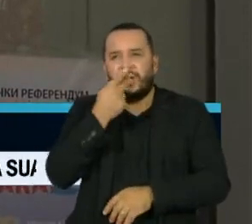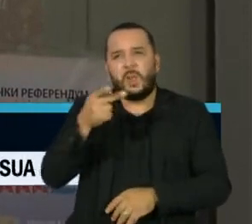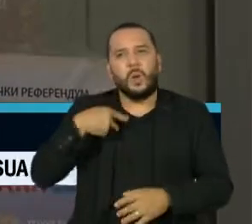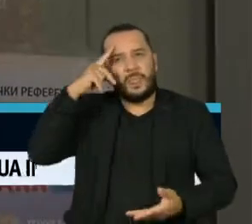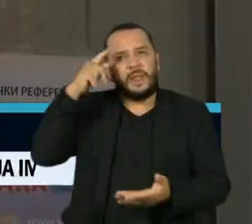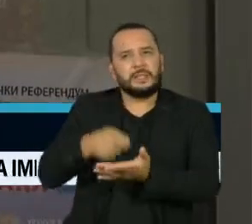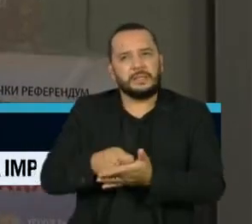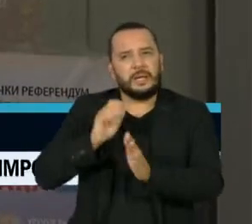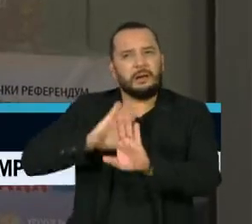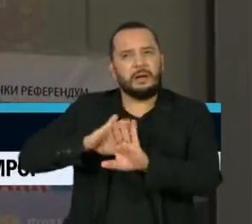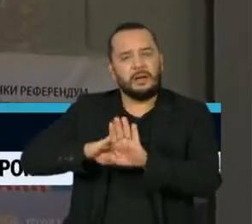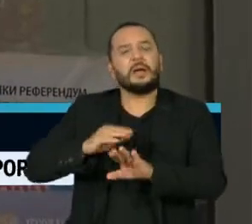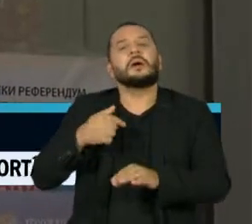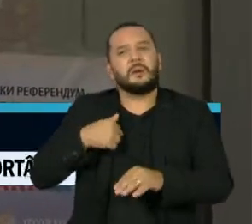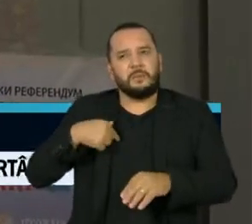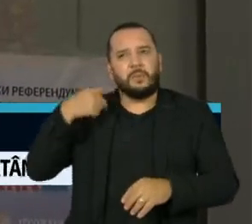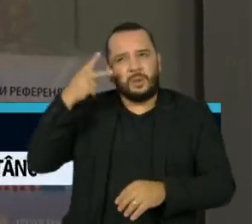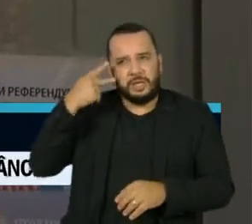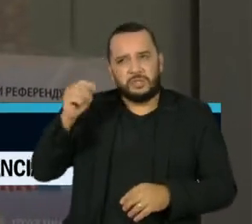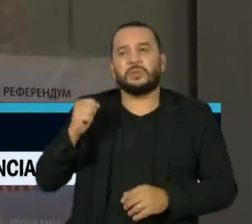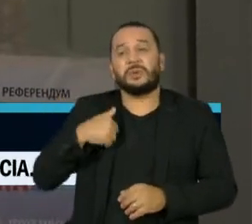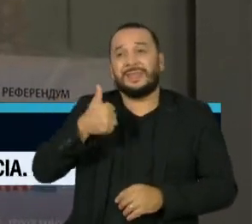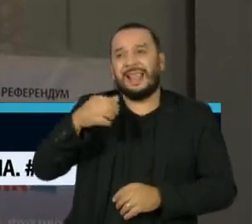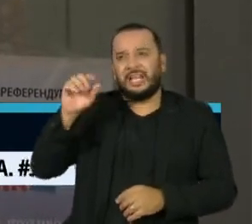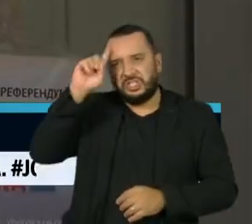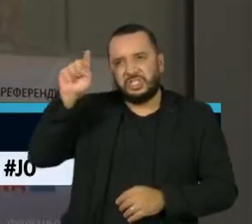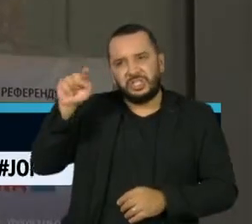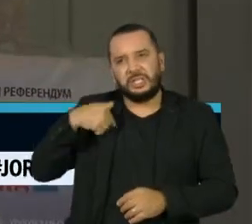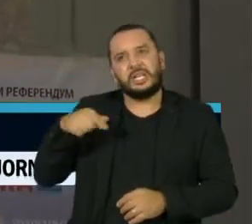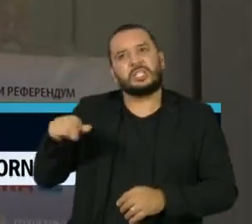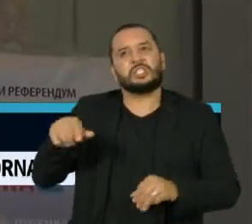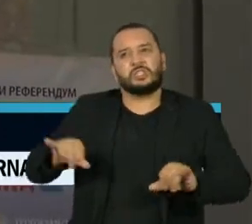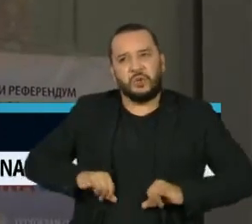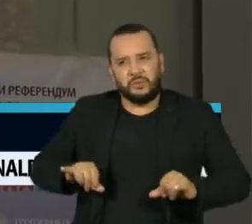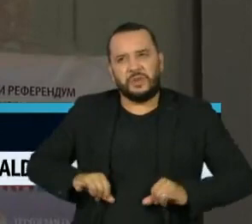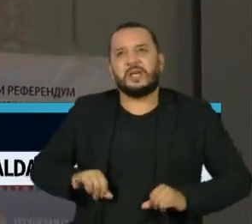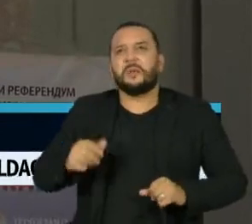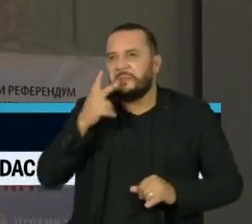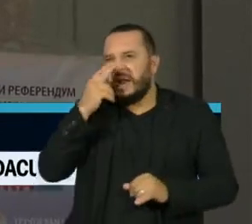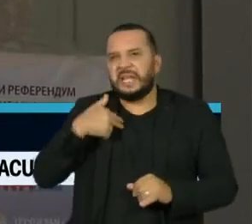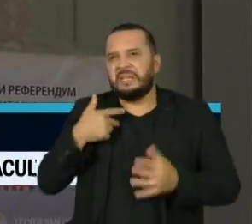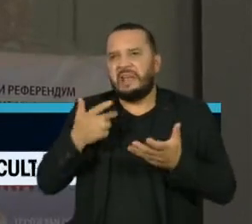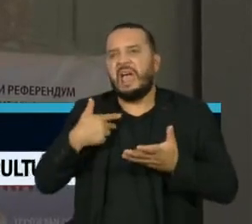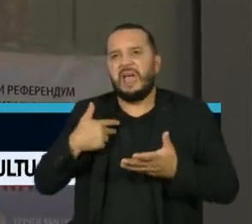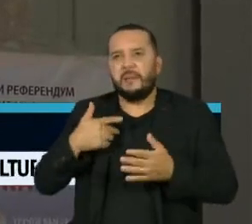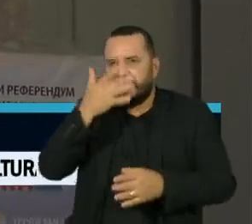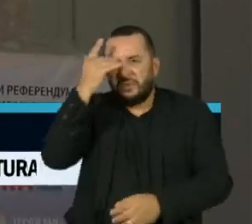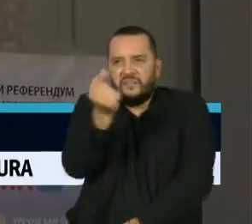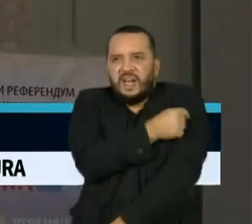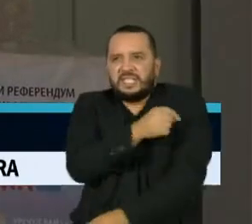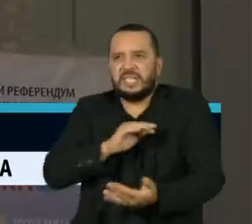política depois de 10 dias de maus tratos e comparou o caso a uma caça às bruxas.